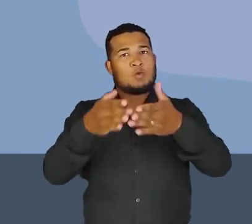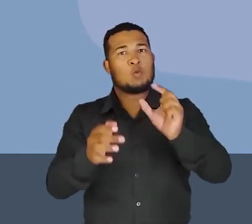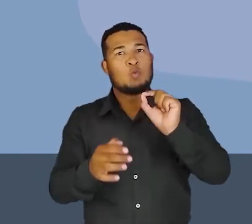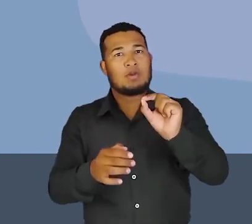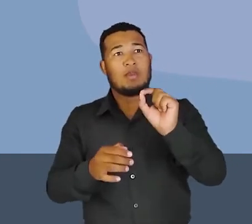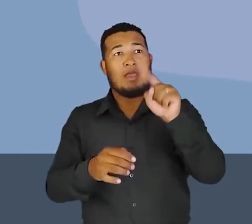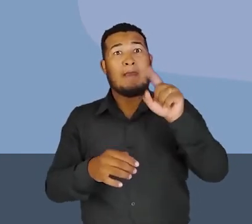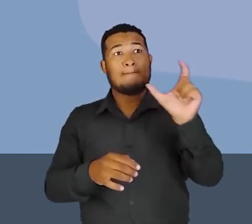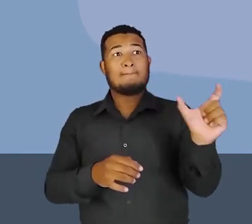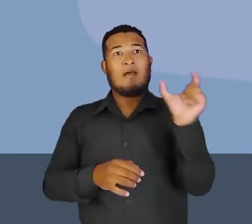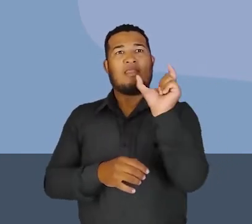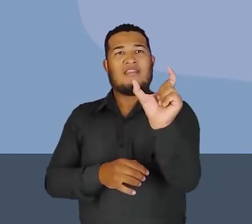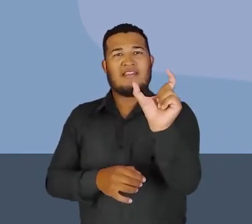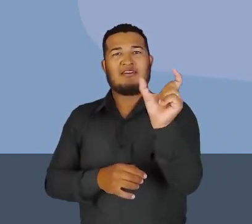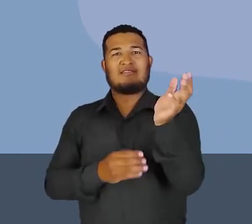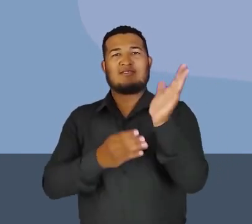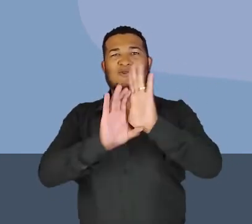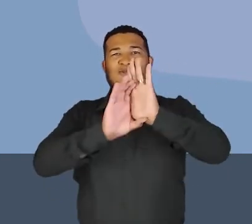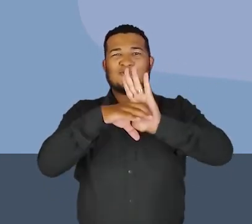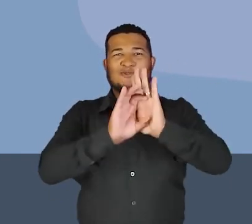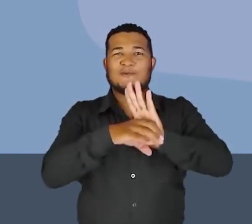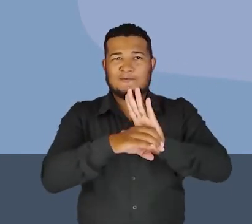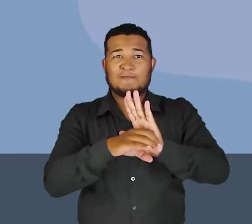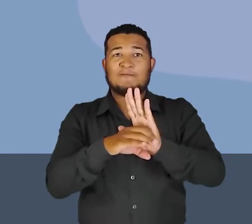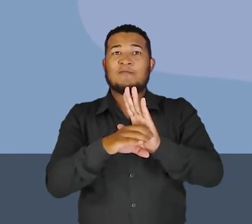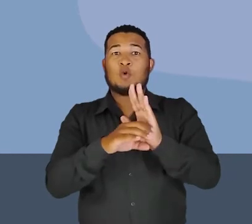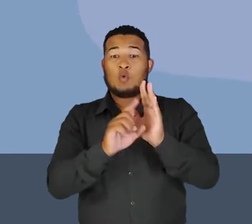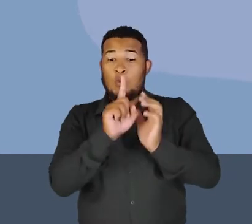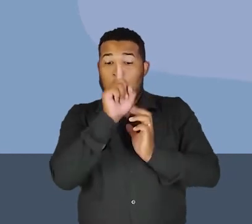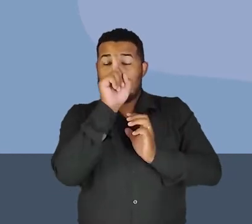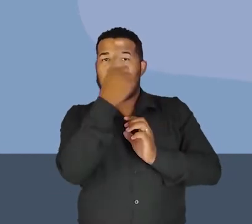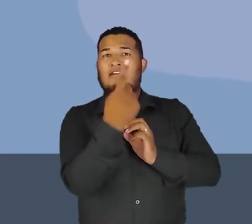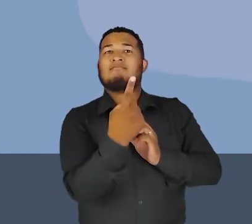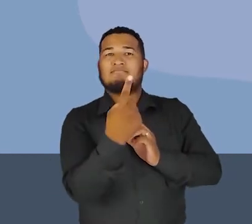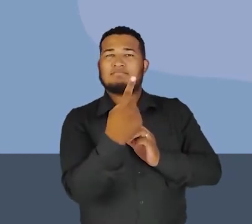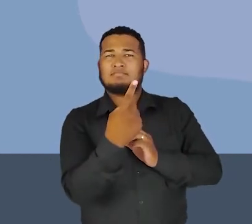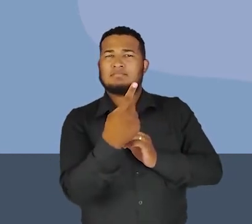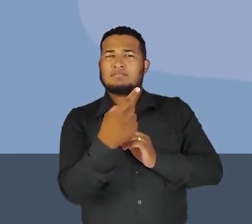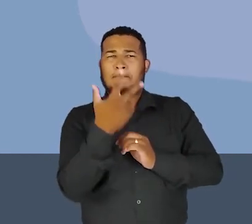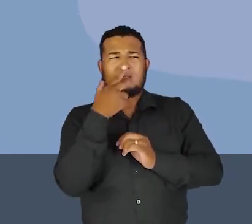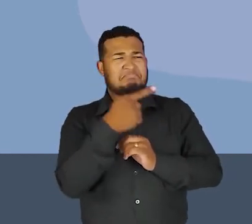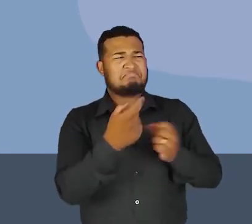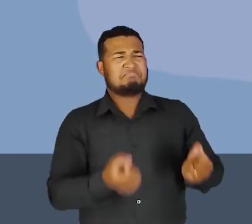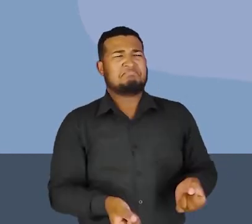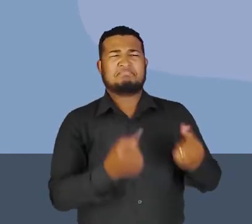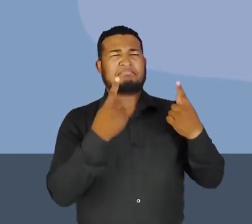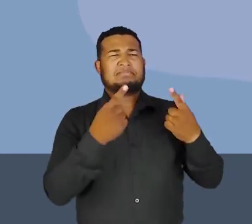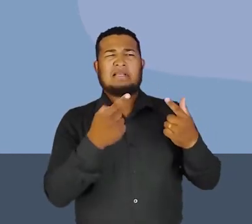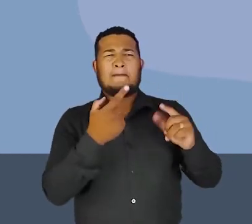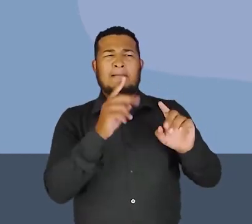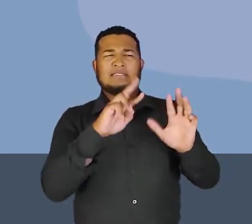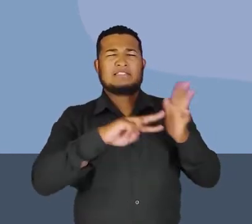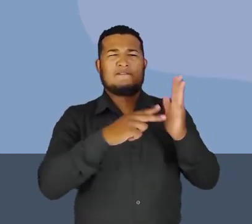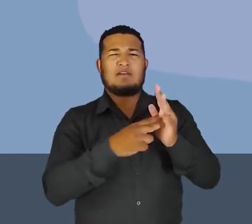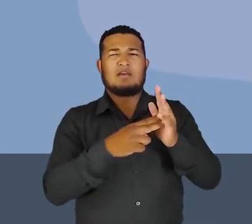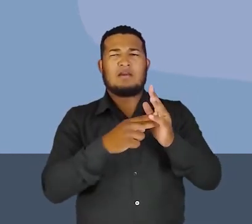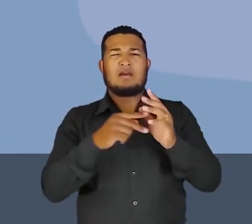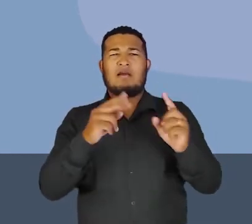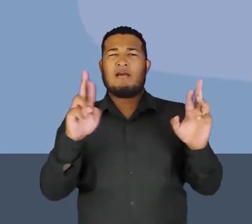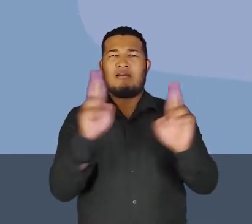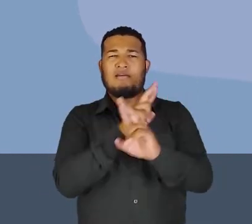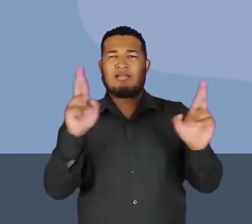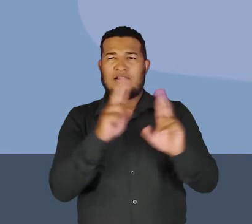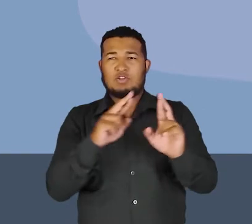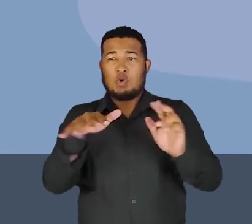a palavra, com o conceito, né? Com a ideia, e isso ele achava verborrágico demais e que afastava essa